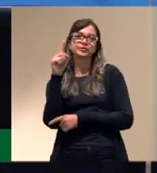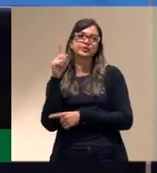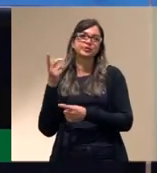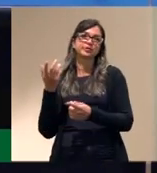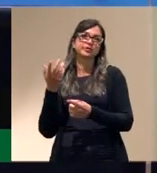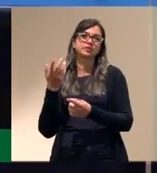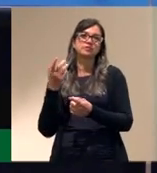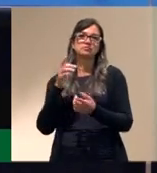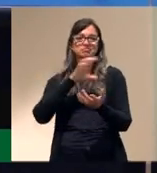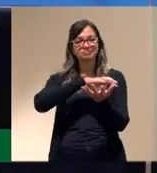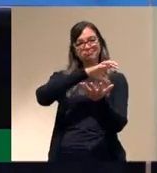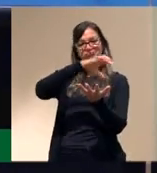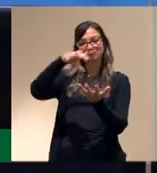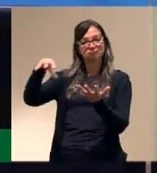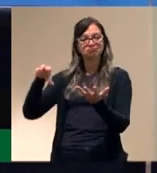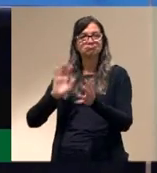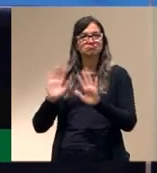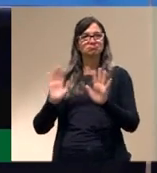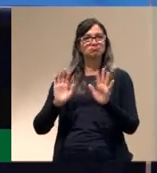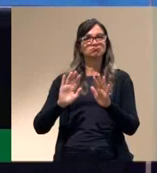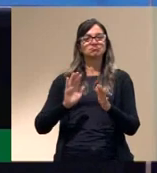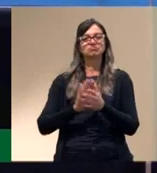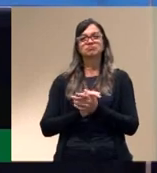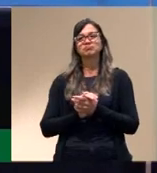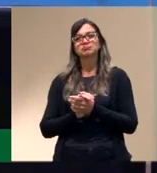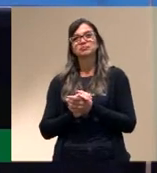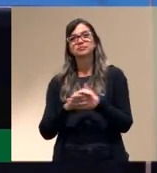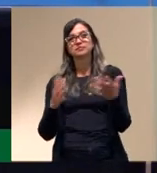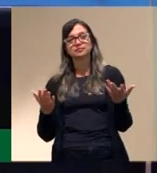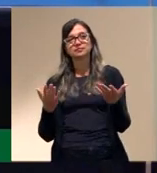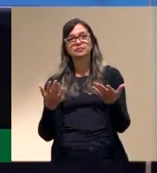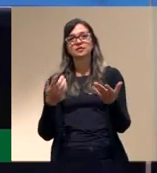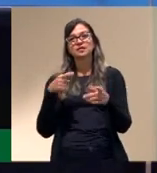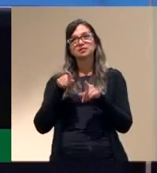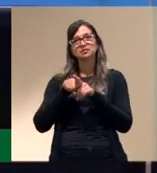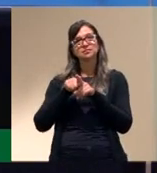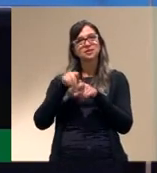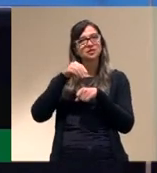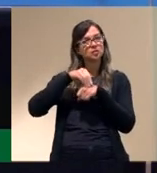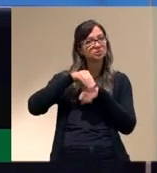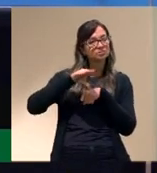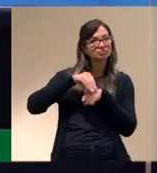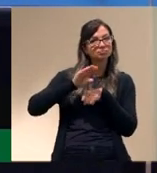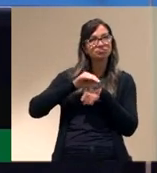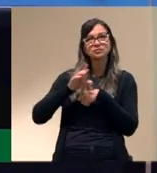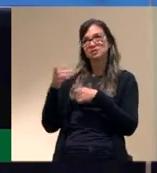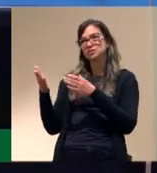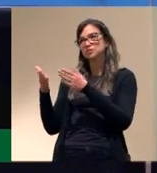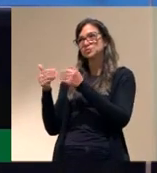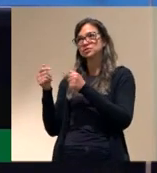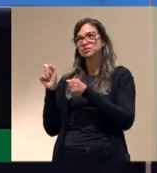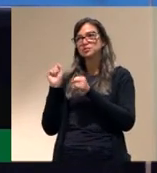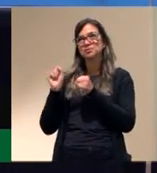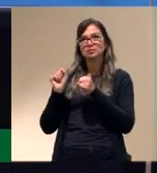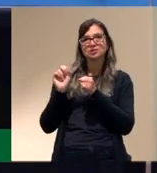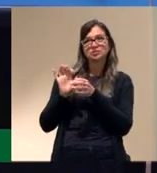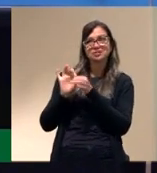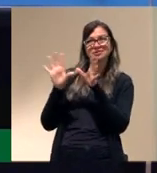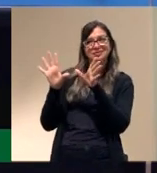do NAP natureza. Tá? Até dando um spoilerzinho, que eu pedi licença para as meninas para dar uns spoilers no